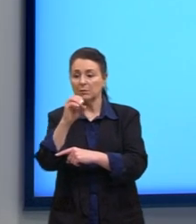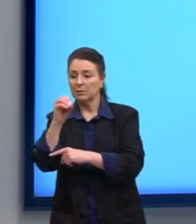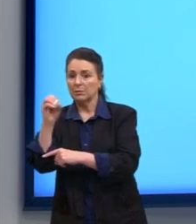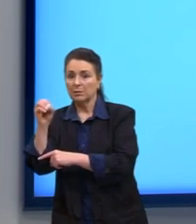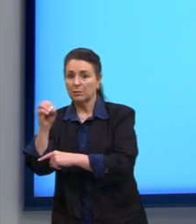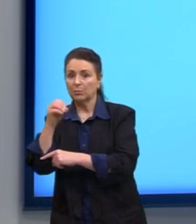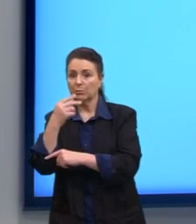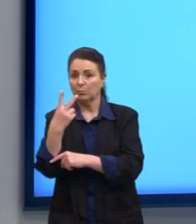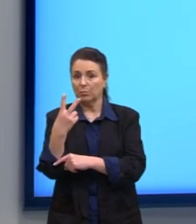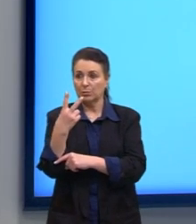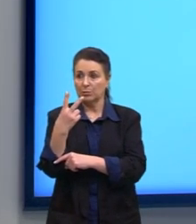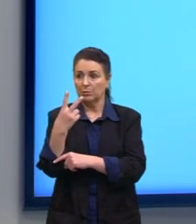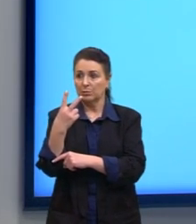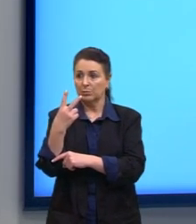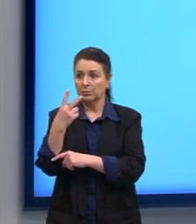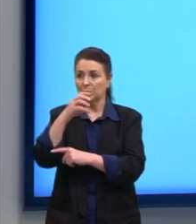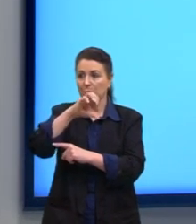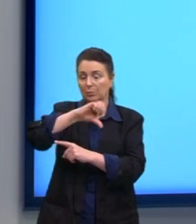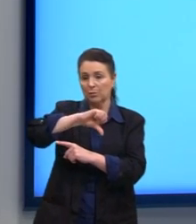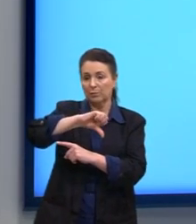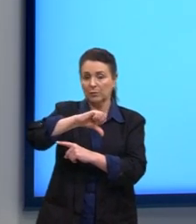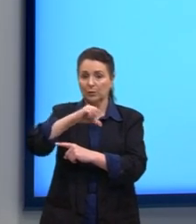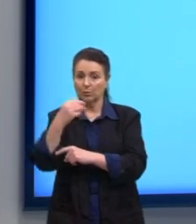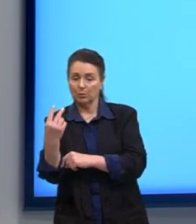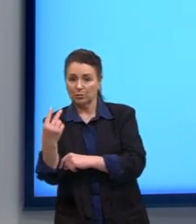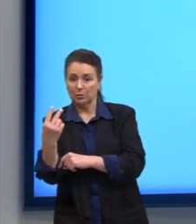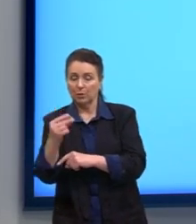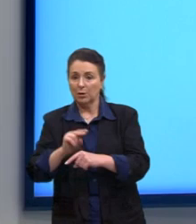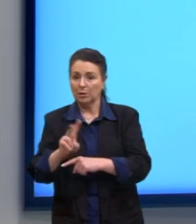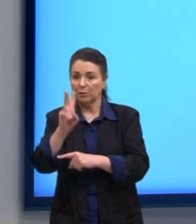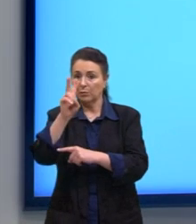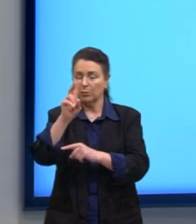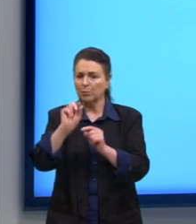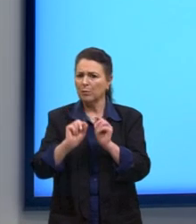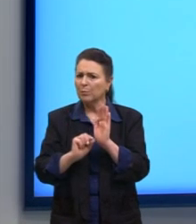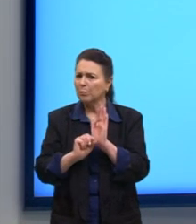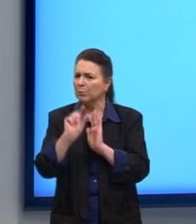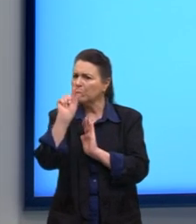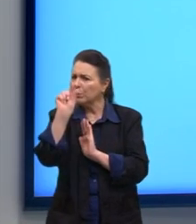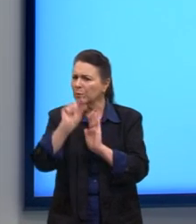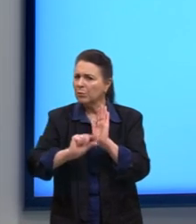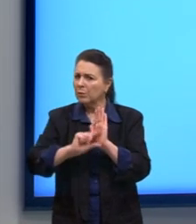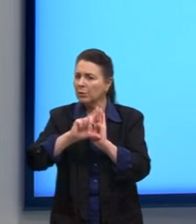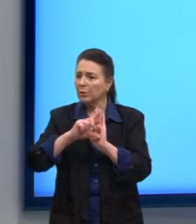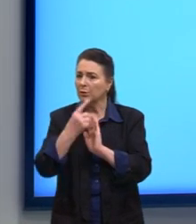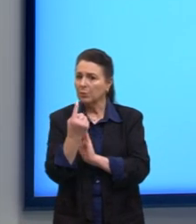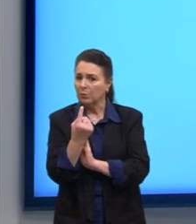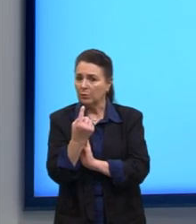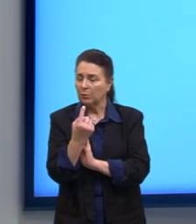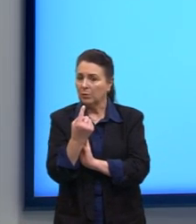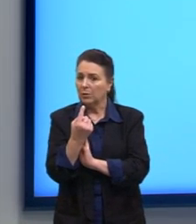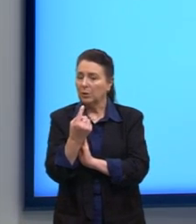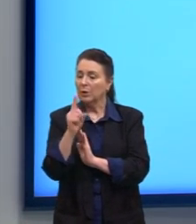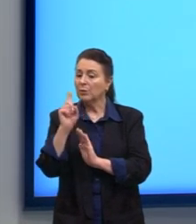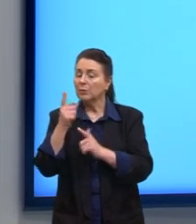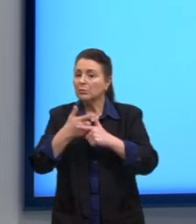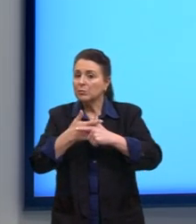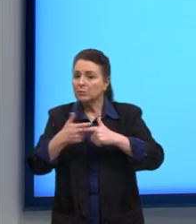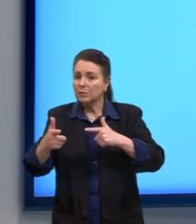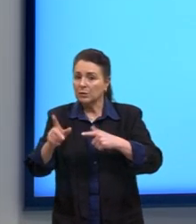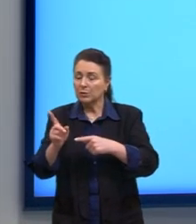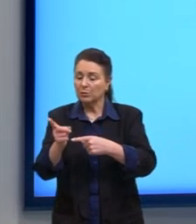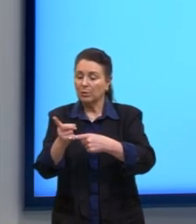1,000292 o valor que é um pouco maior do que um porque agora eu já não estou dividindo né velocidade da luz